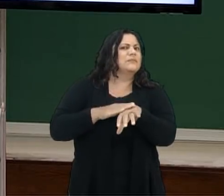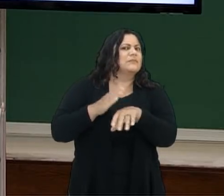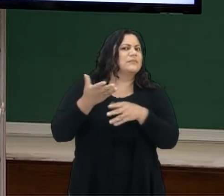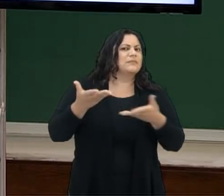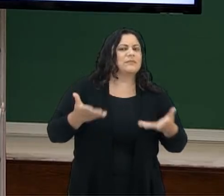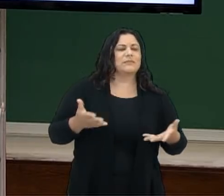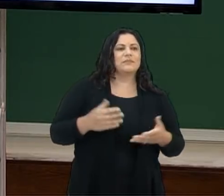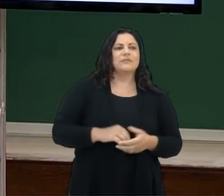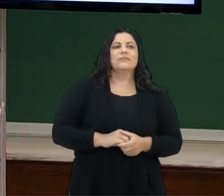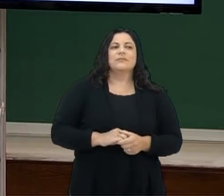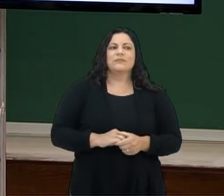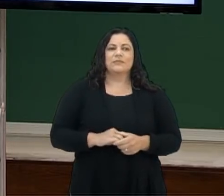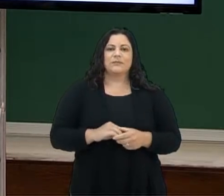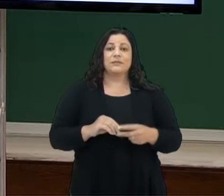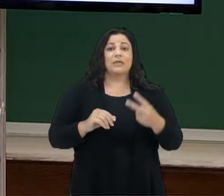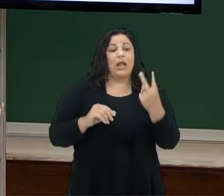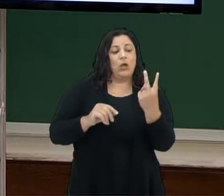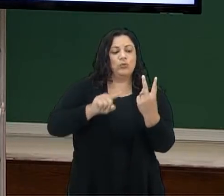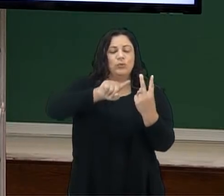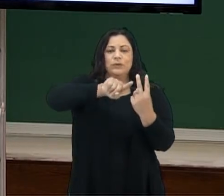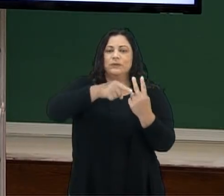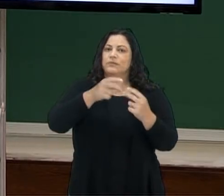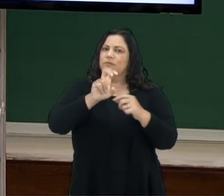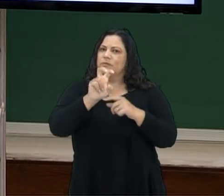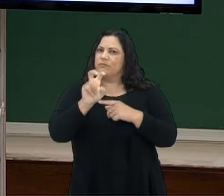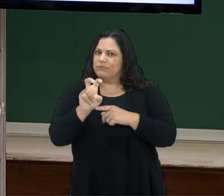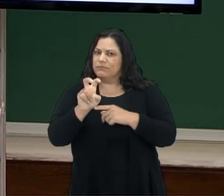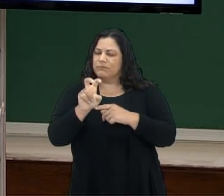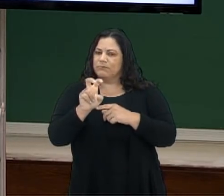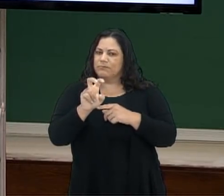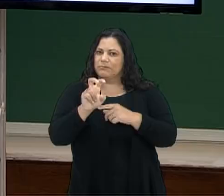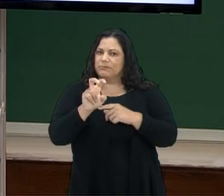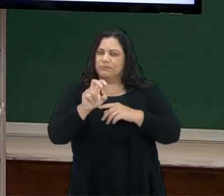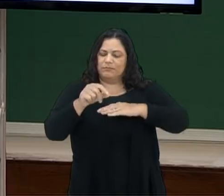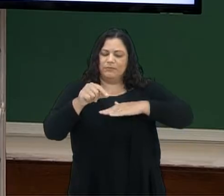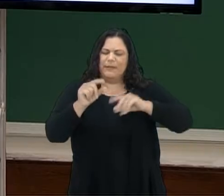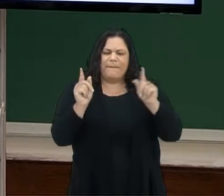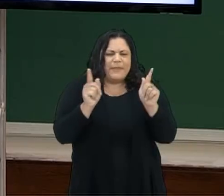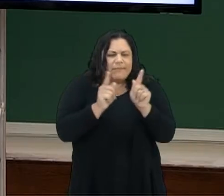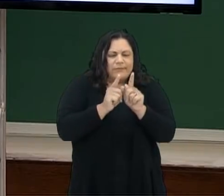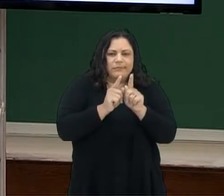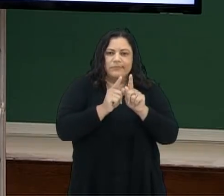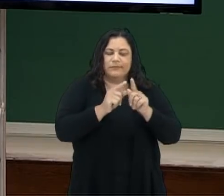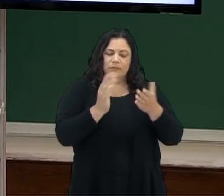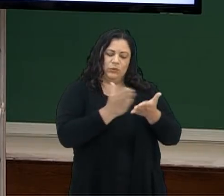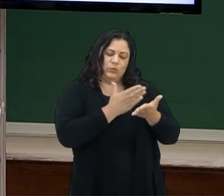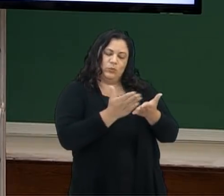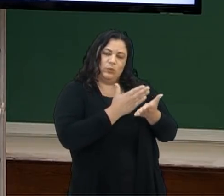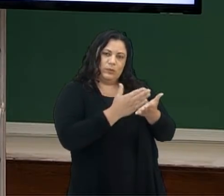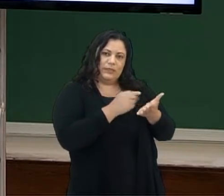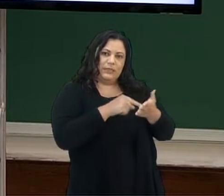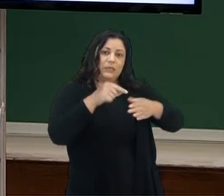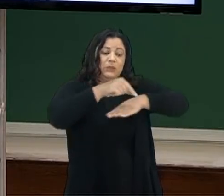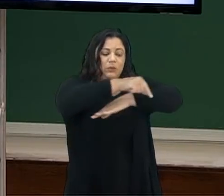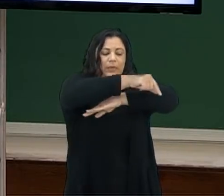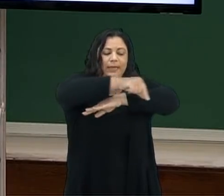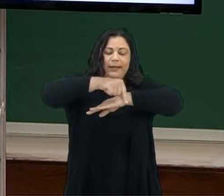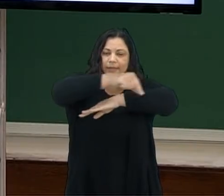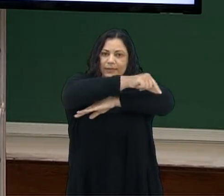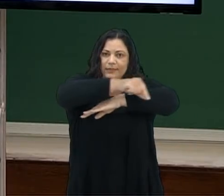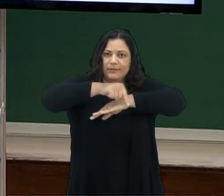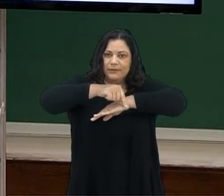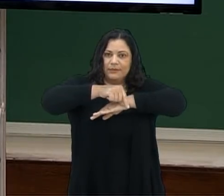de 2,5 centímetros, 2,5 centímetros, pequenininho ali no seu caderno, tá? Com a régua você traça o